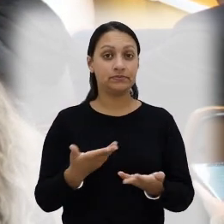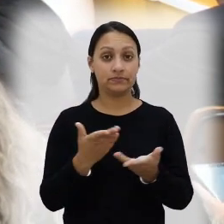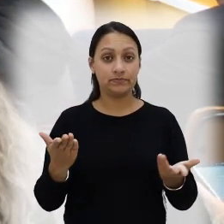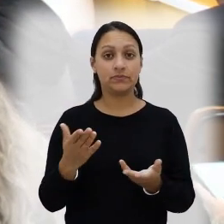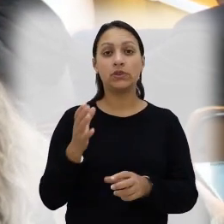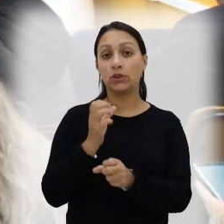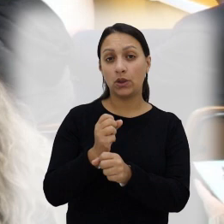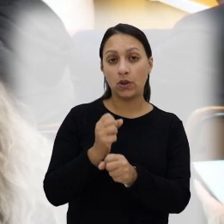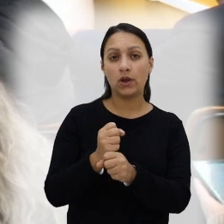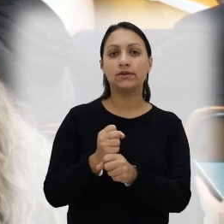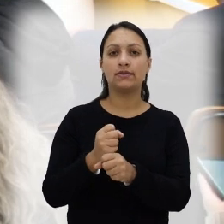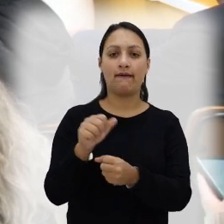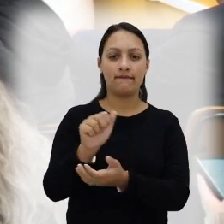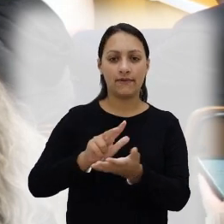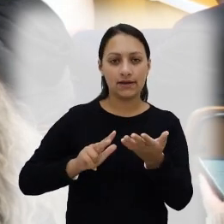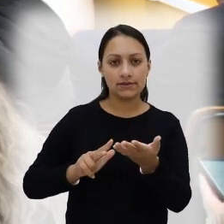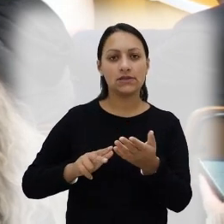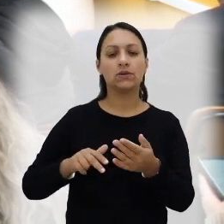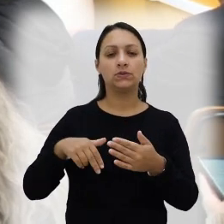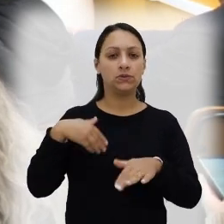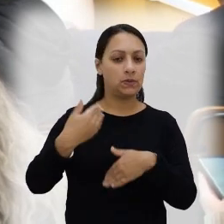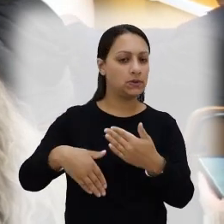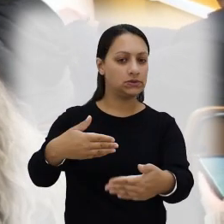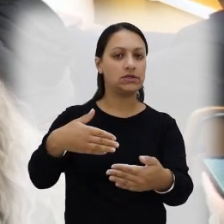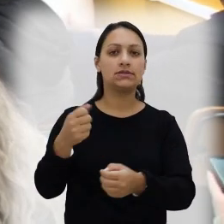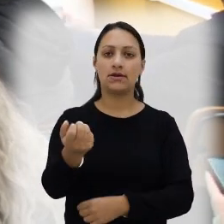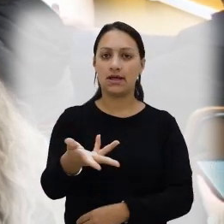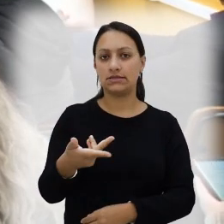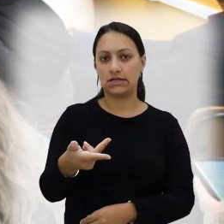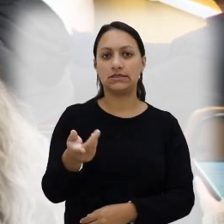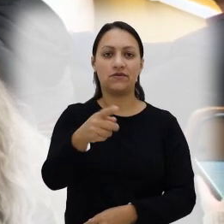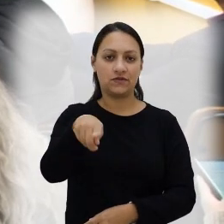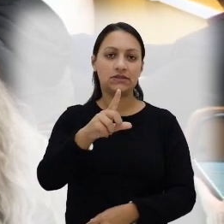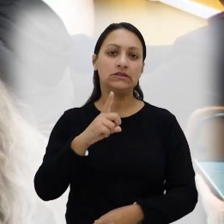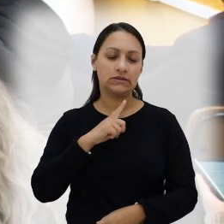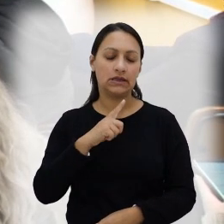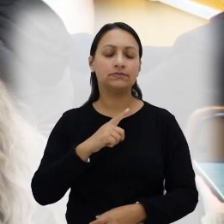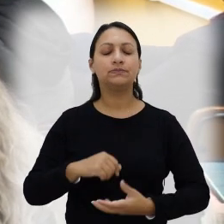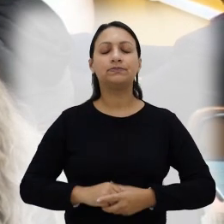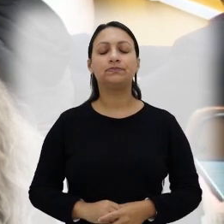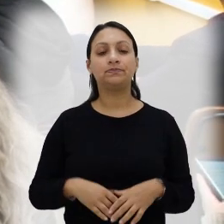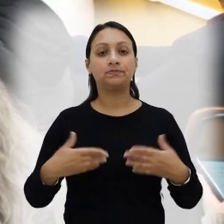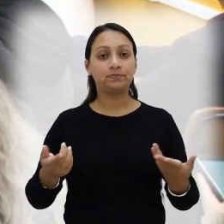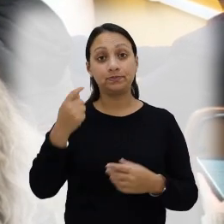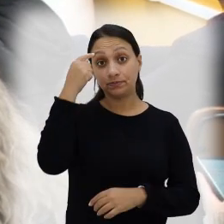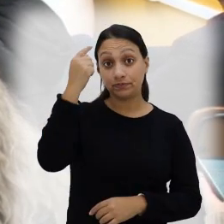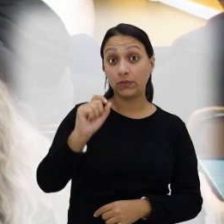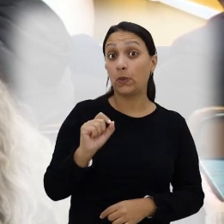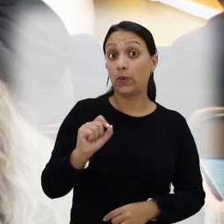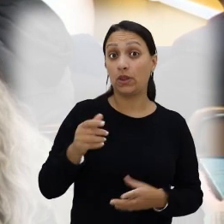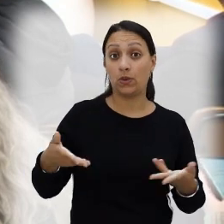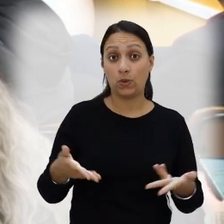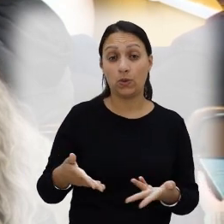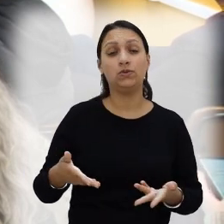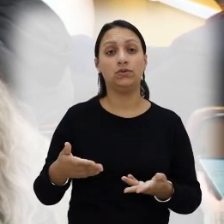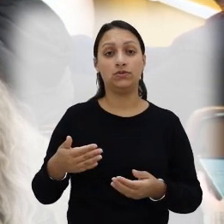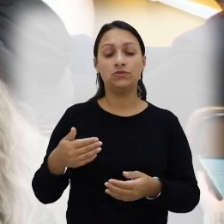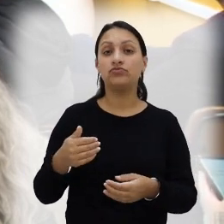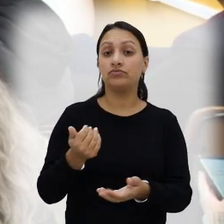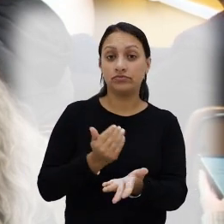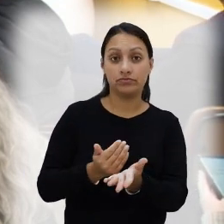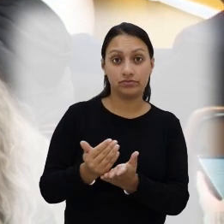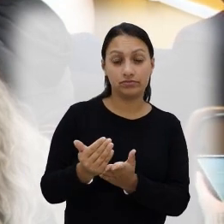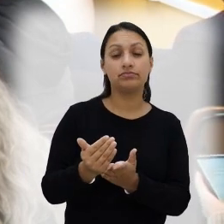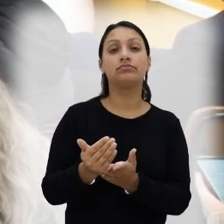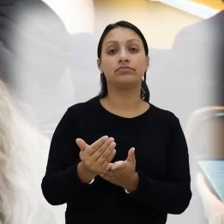vão carregar ao longo de todo o processo de aceleração. Tá? E a ideia é que hoje, né, o pontapé inicial,